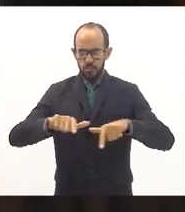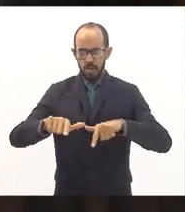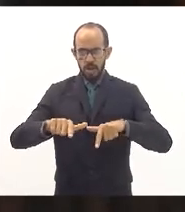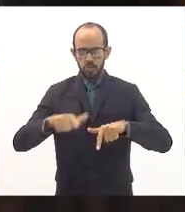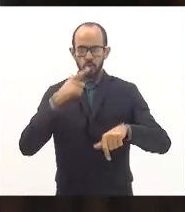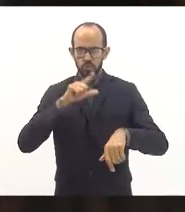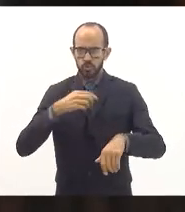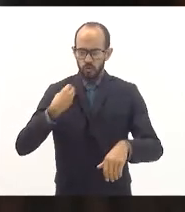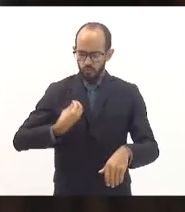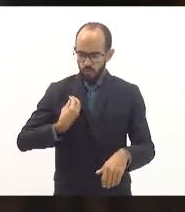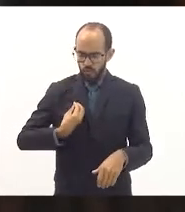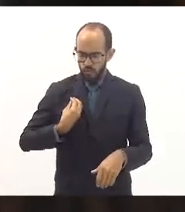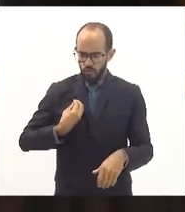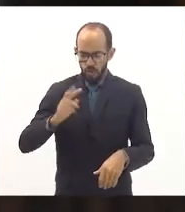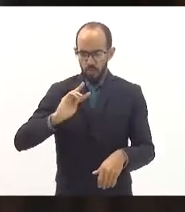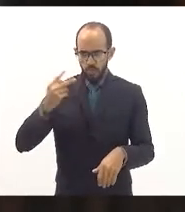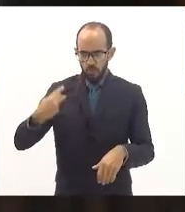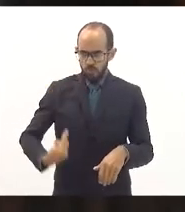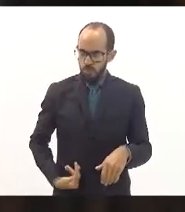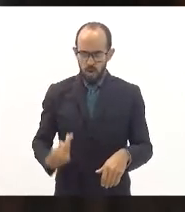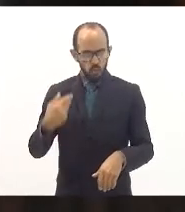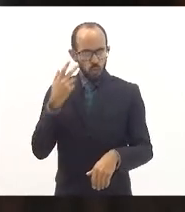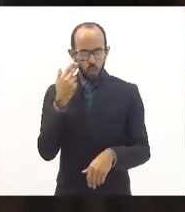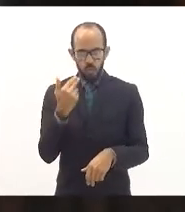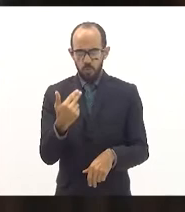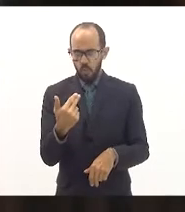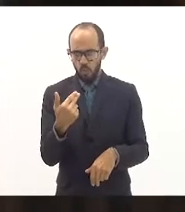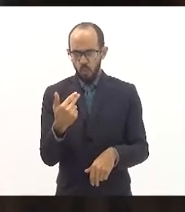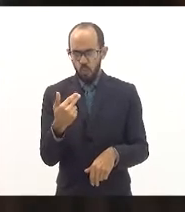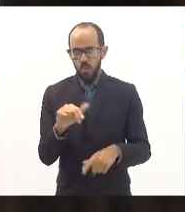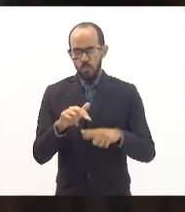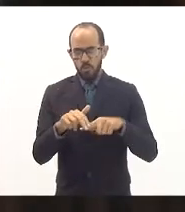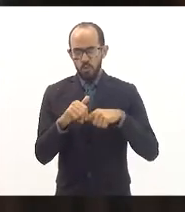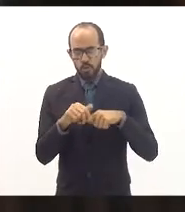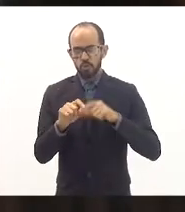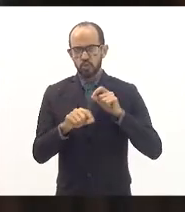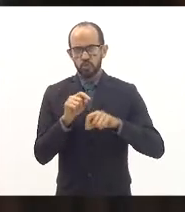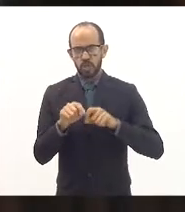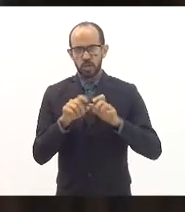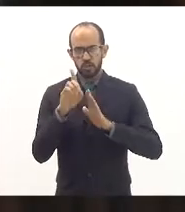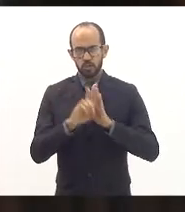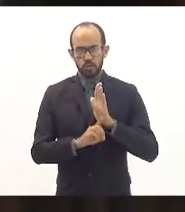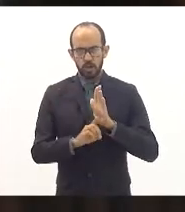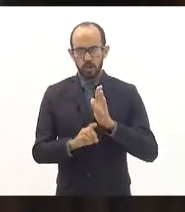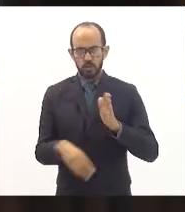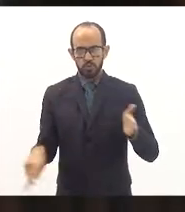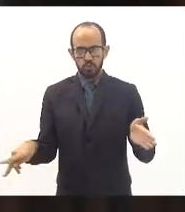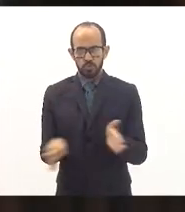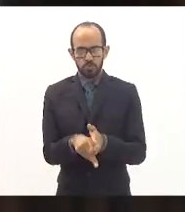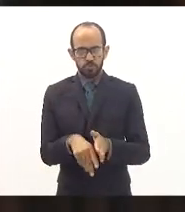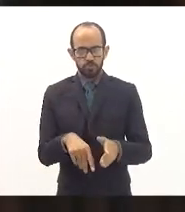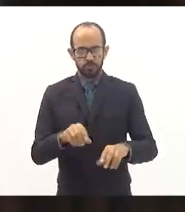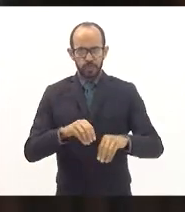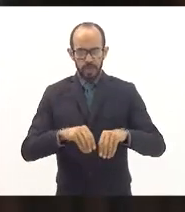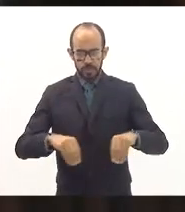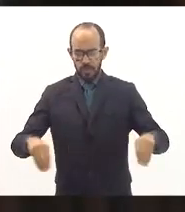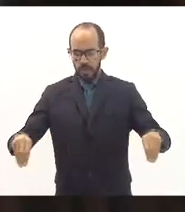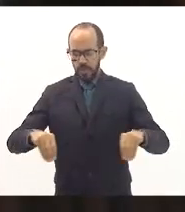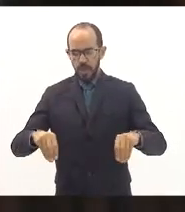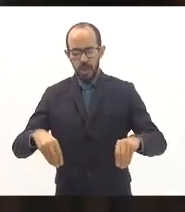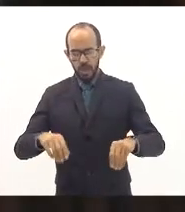uma comunidade humana comum. Portanto, assim que os direitos de propriedade foram reconhecidos e a infraestrutura